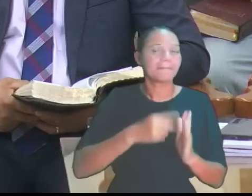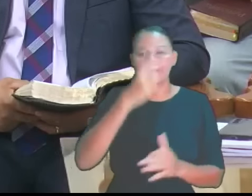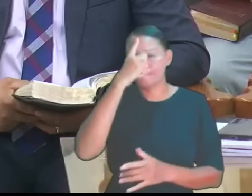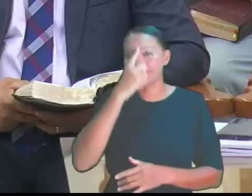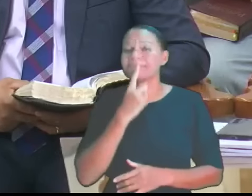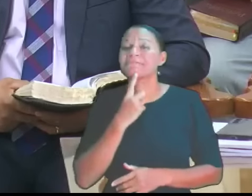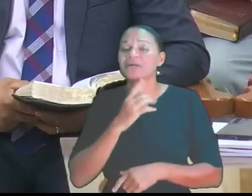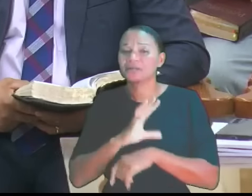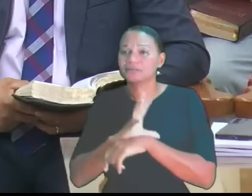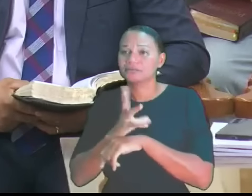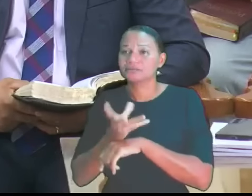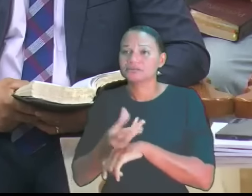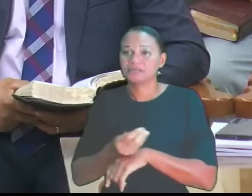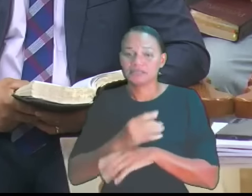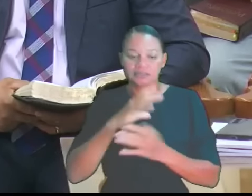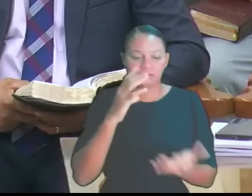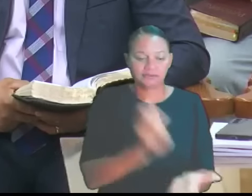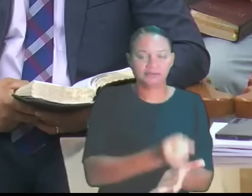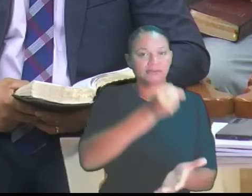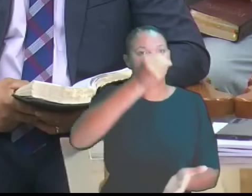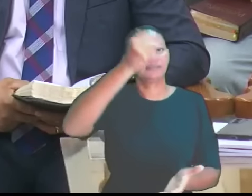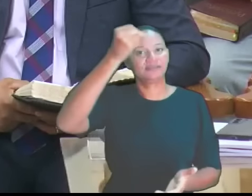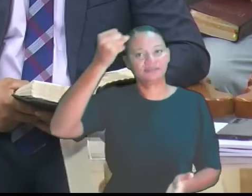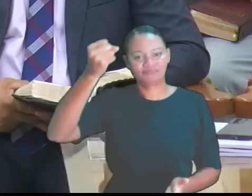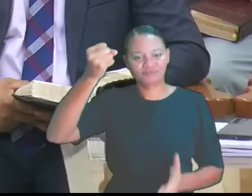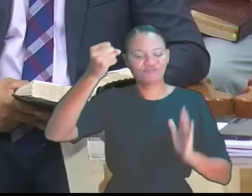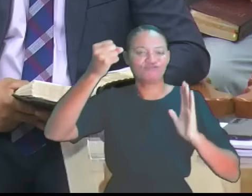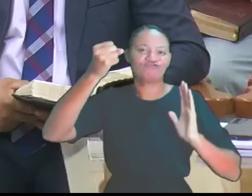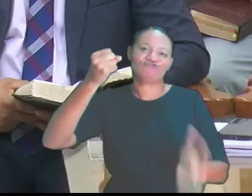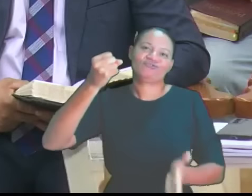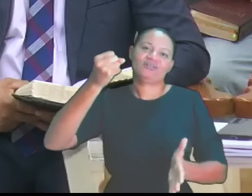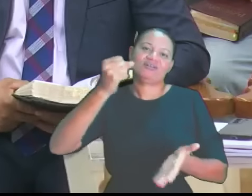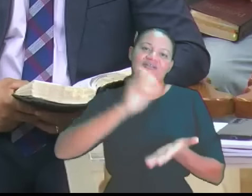Até arrebatado como a igreja vai ser, Elias foi.